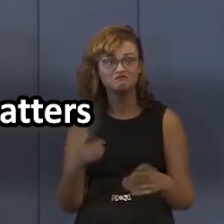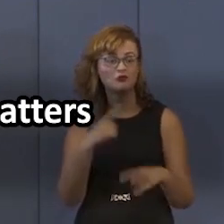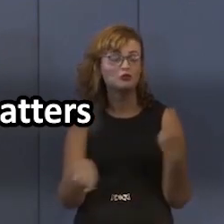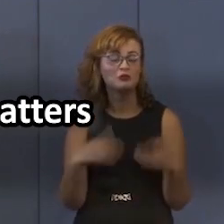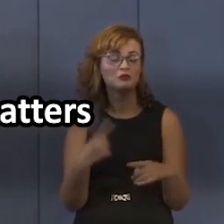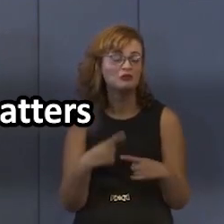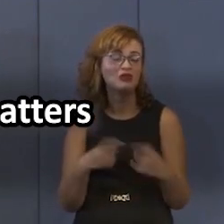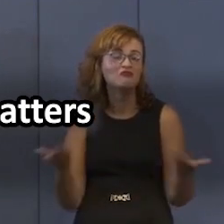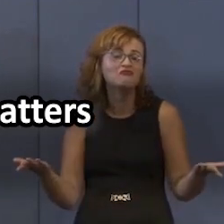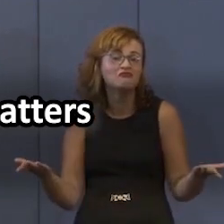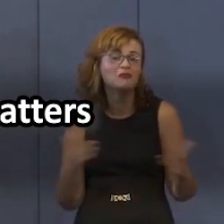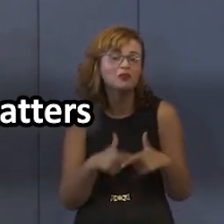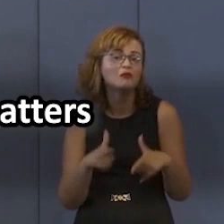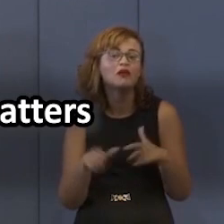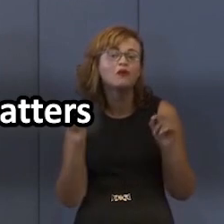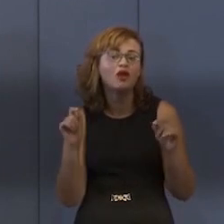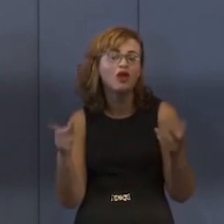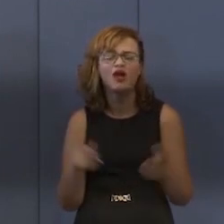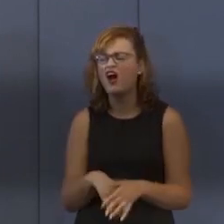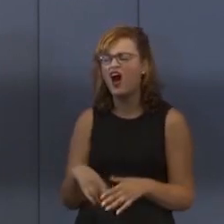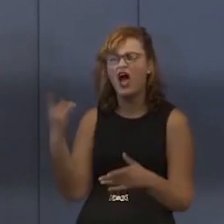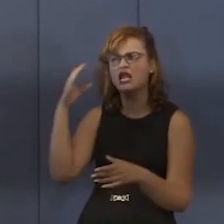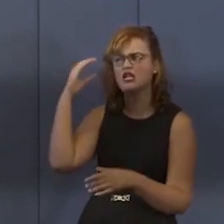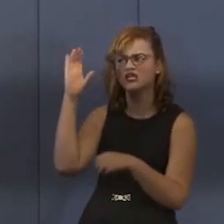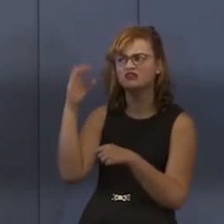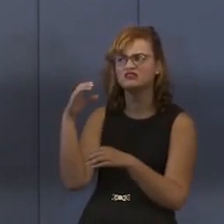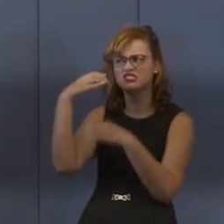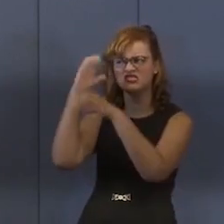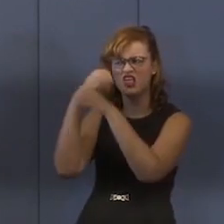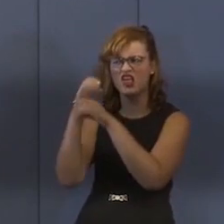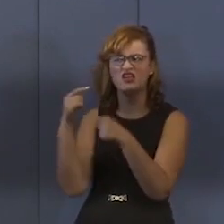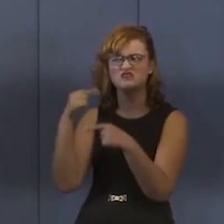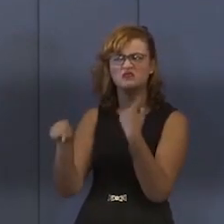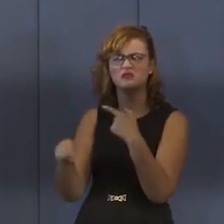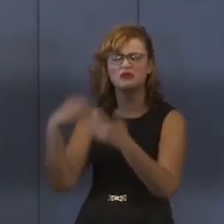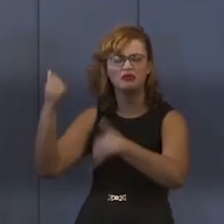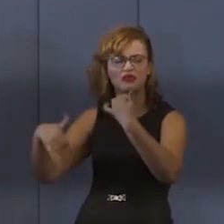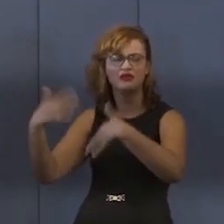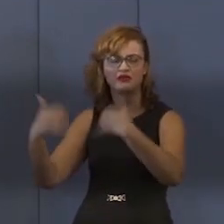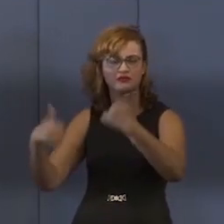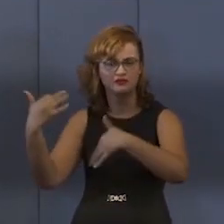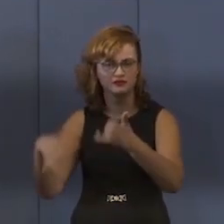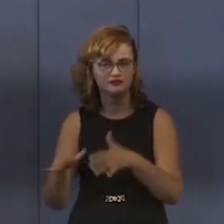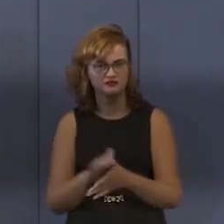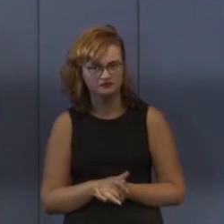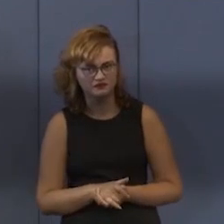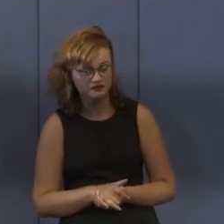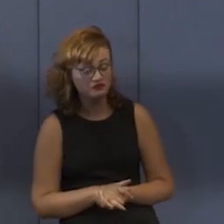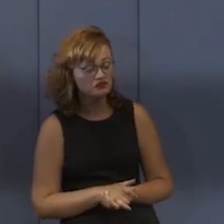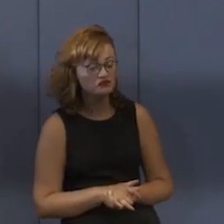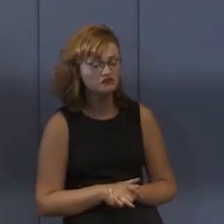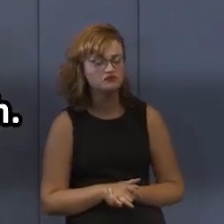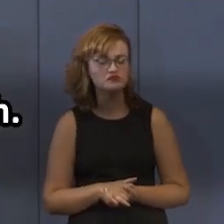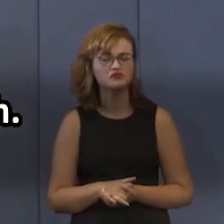com base nesta fonte específica? Qual é o seu problema com essa fonte? Ela não é científica. Enfim, tem toda aquela argumentação. Isso para que